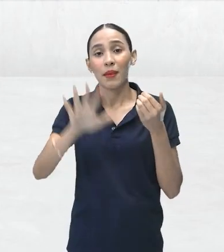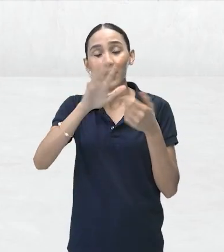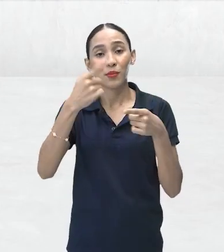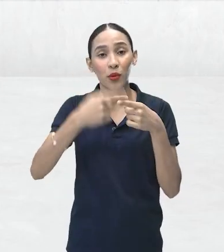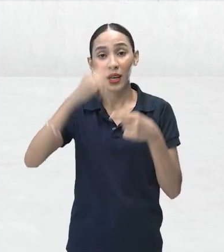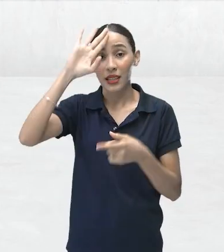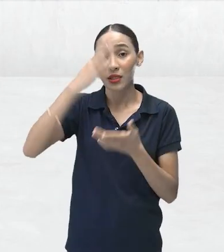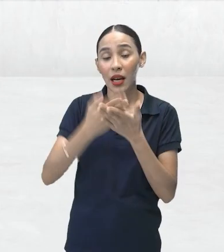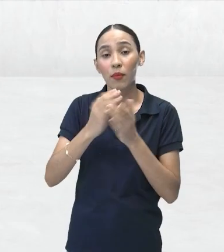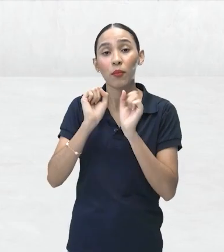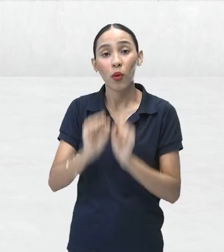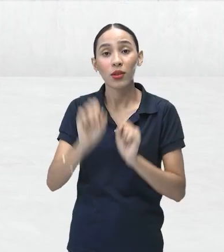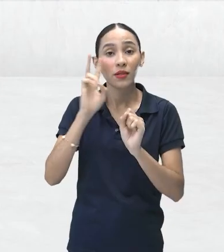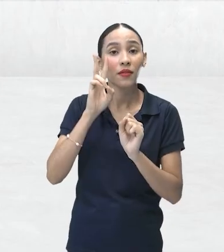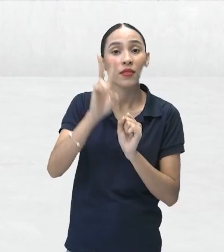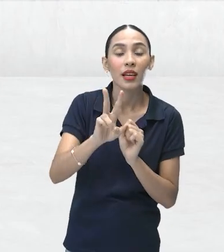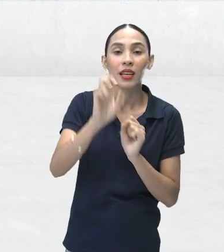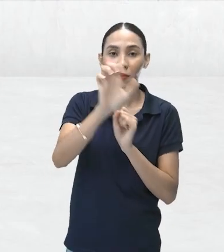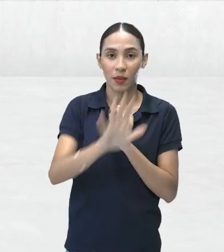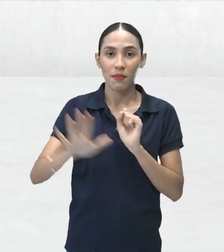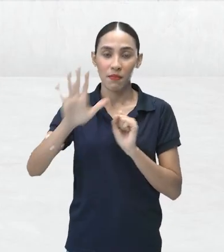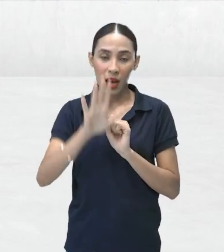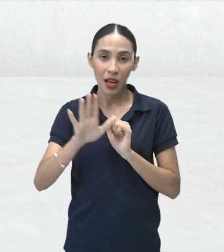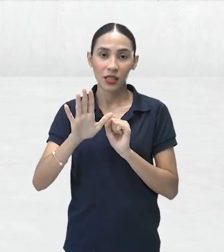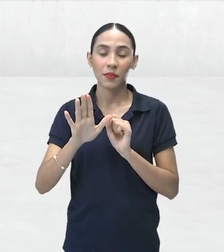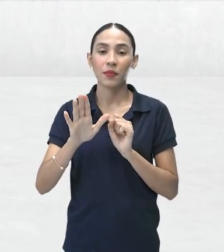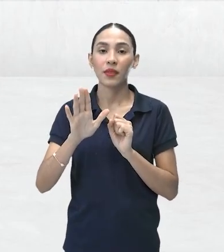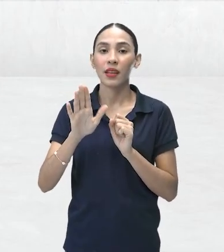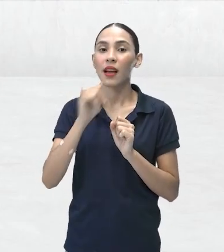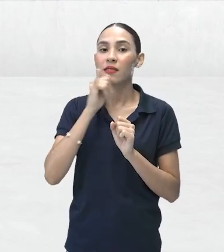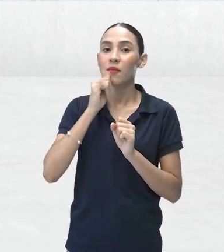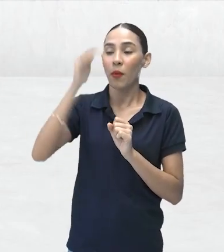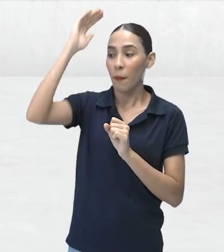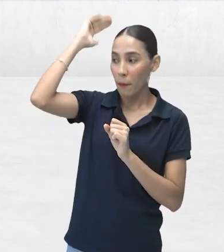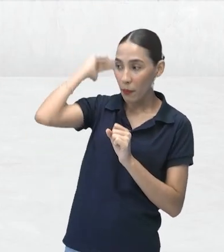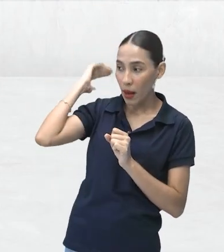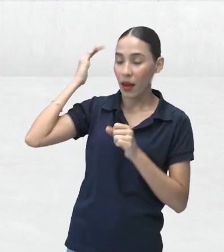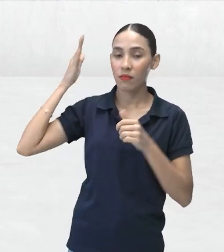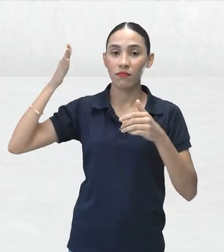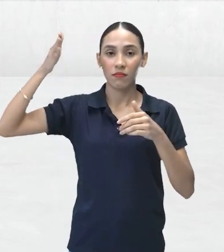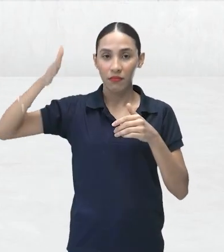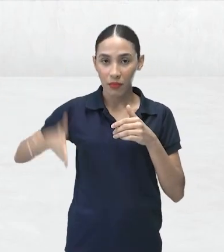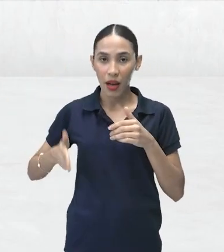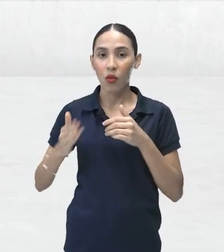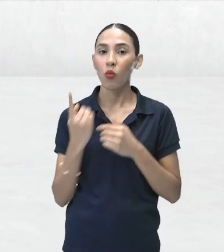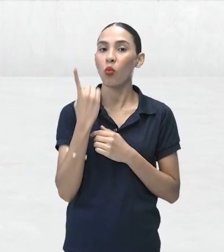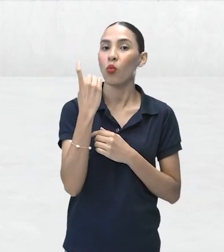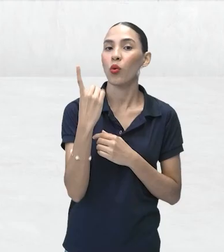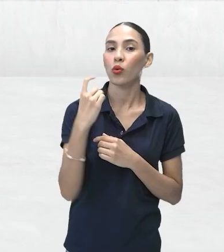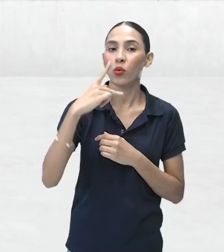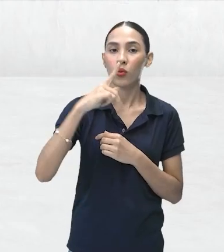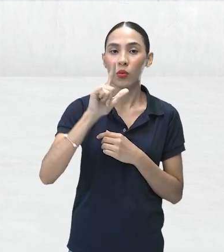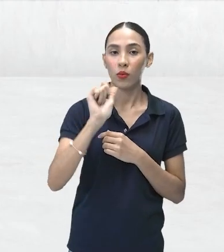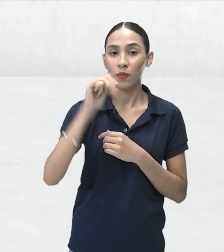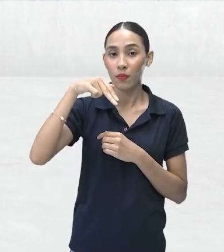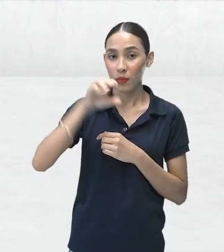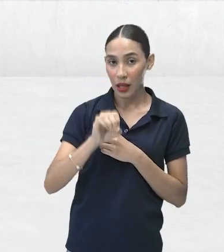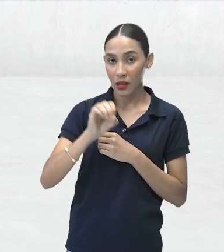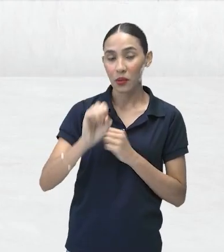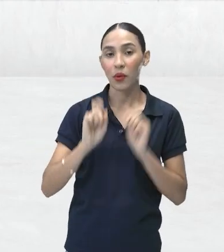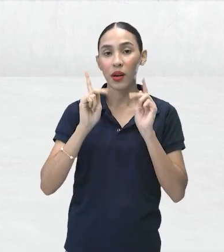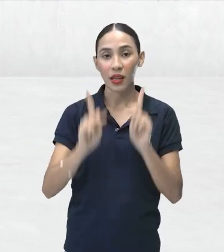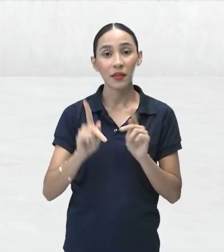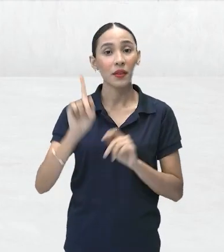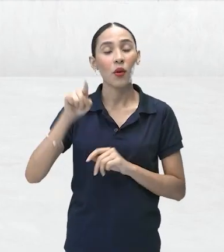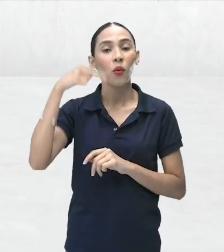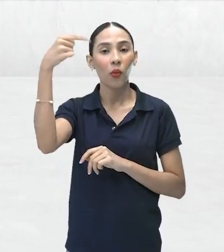eles poderiam ver uma imagem das costas, do lado, em um único plano, certo?